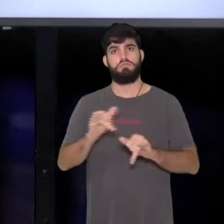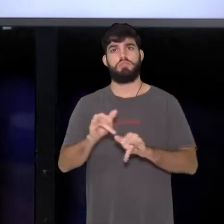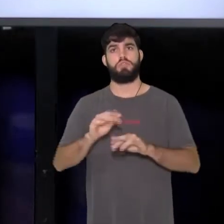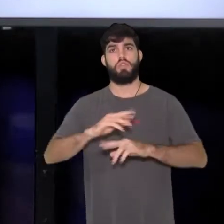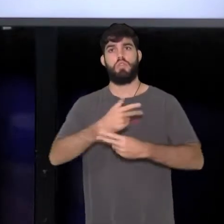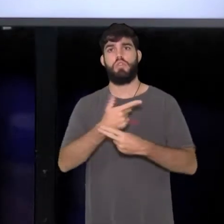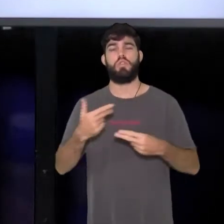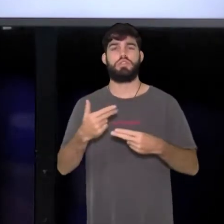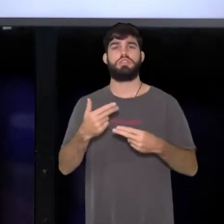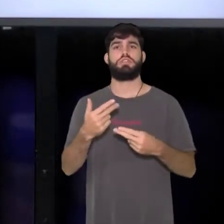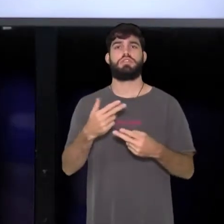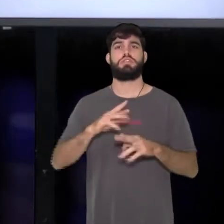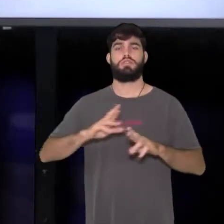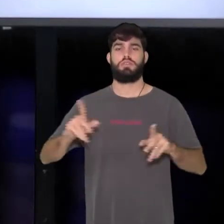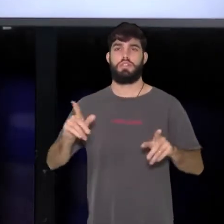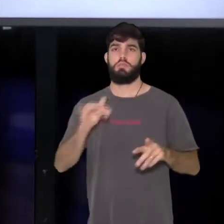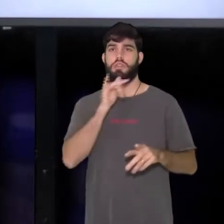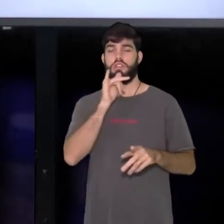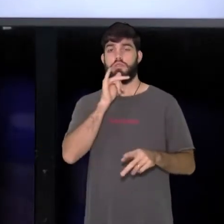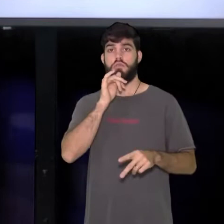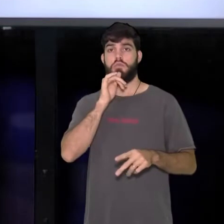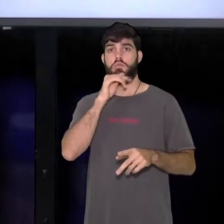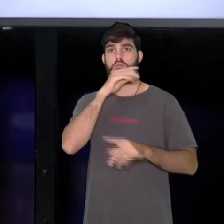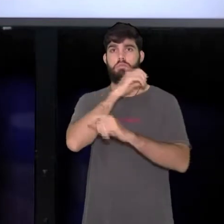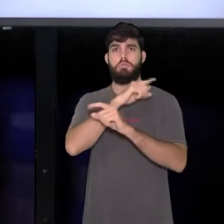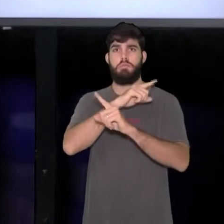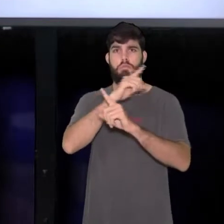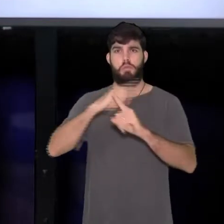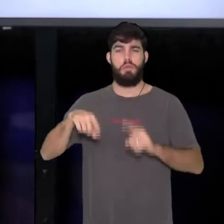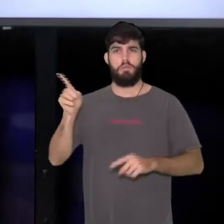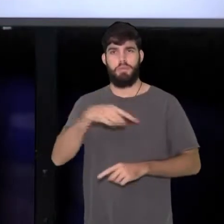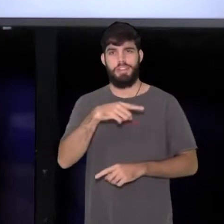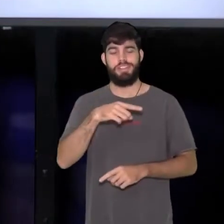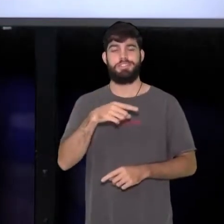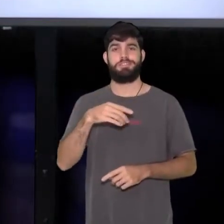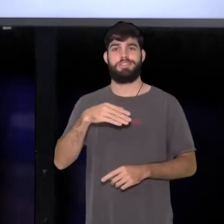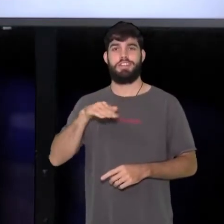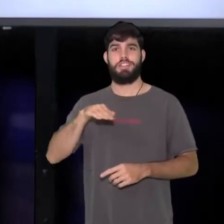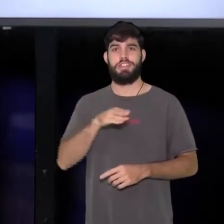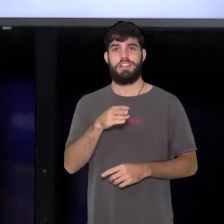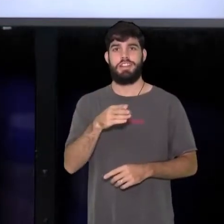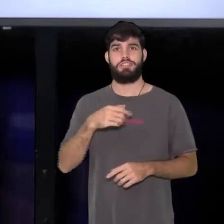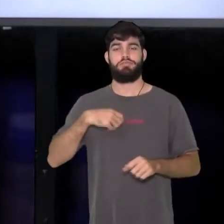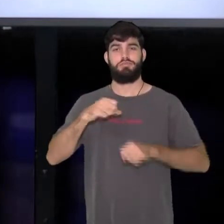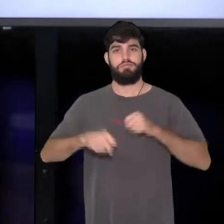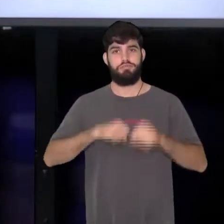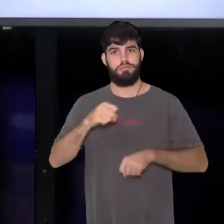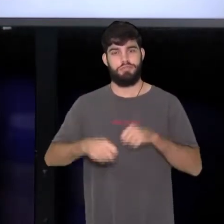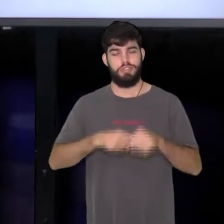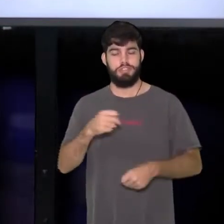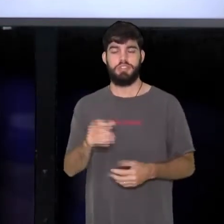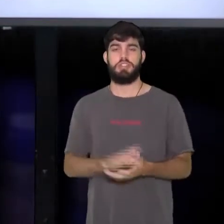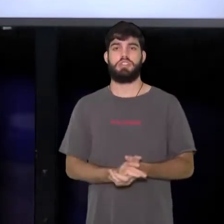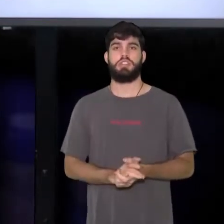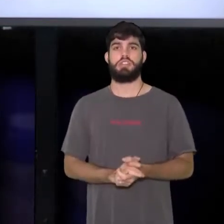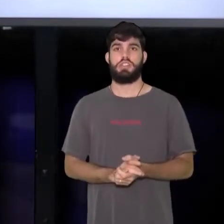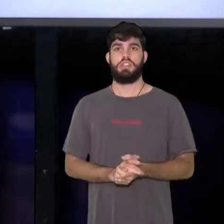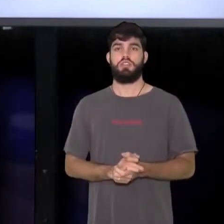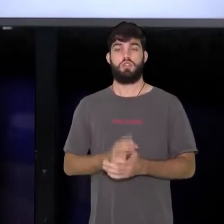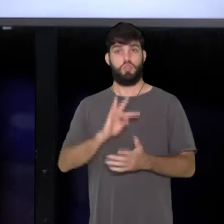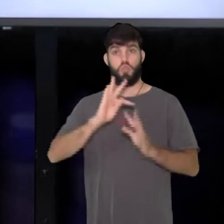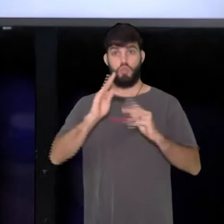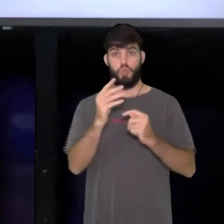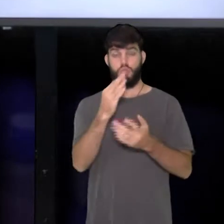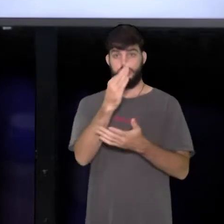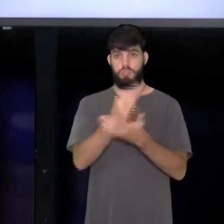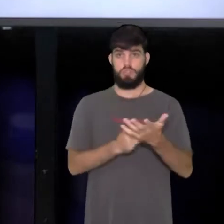proibição, proibido andar de bicicleta nas áreas comuns do condomínio. Um texto predominantemente